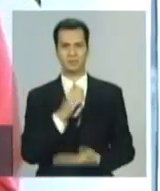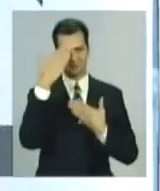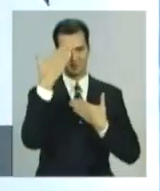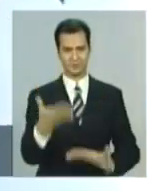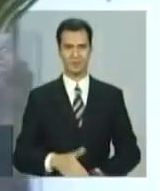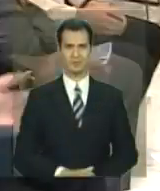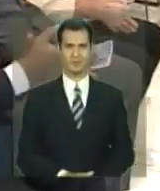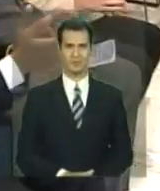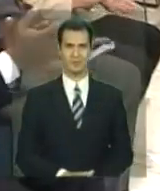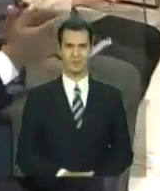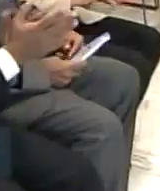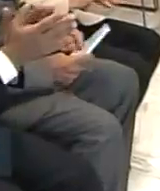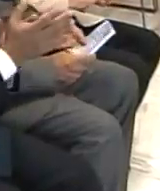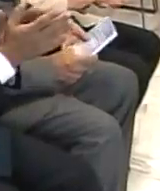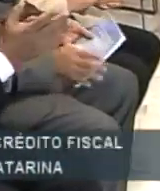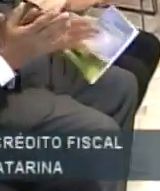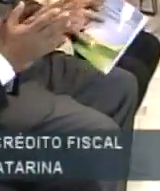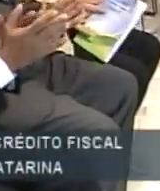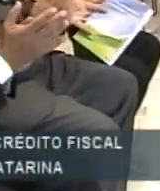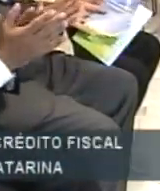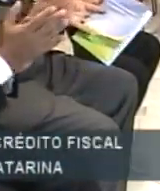Obrigada.